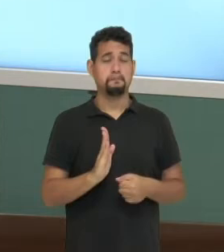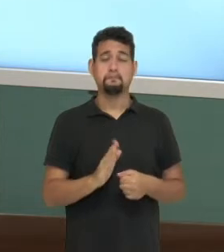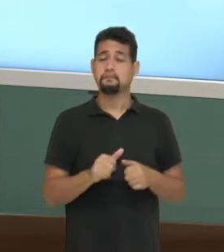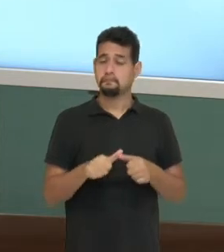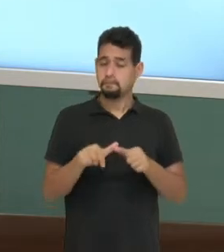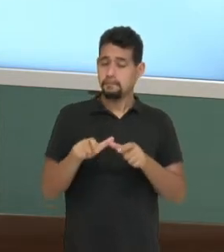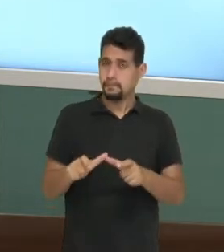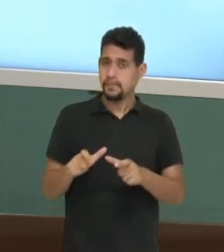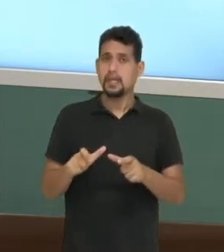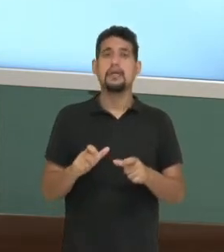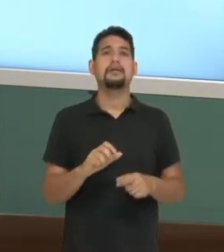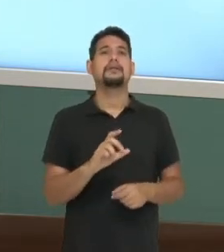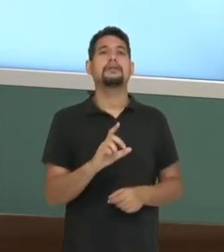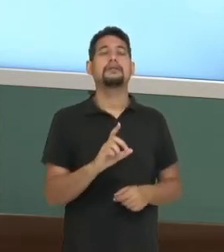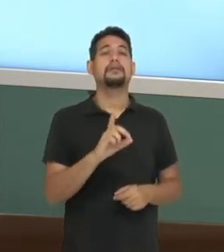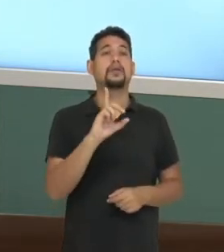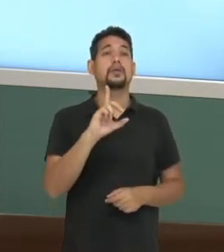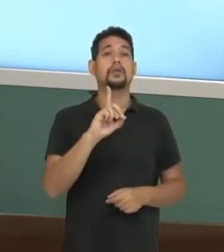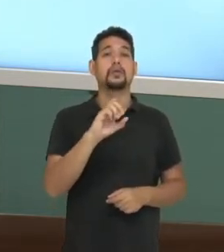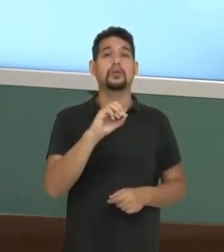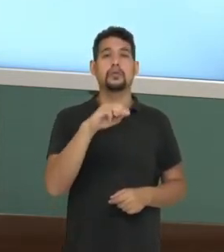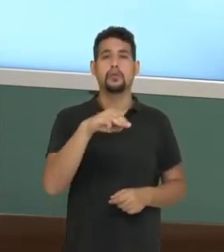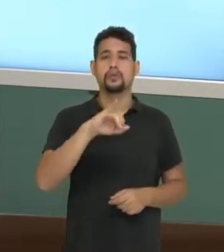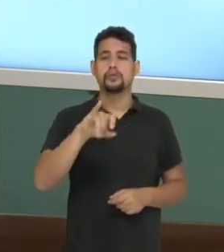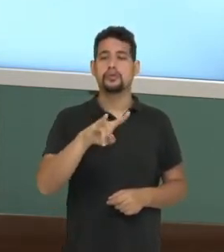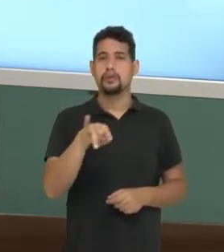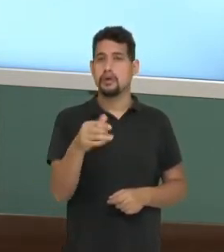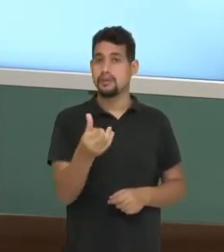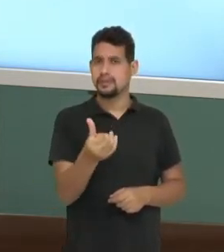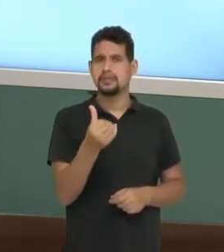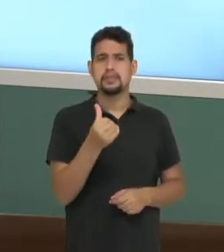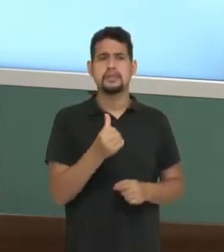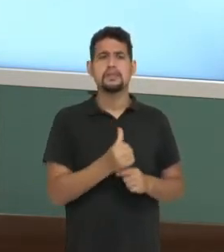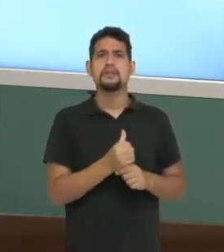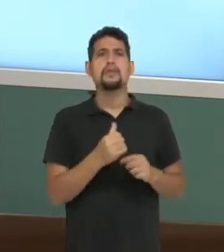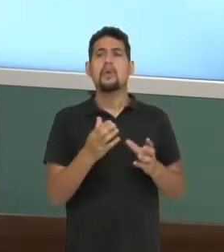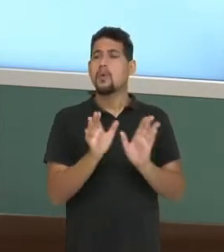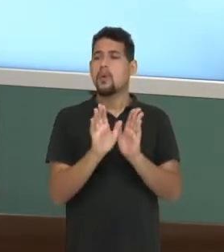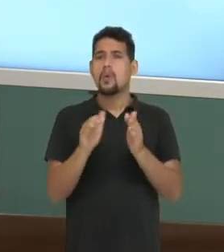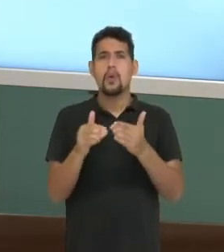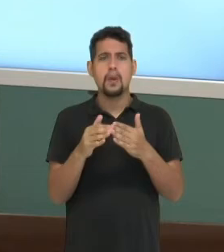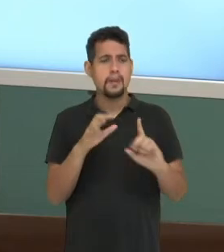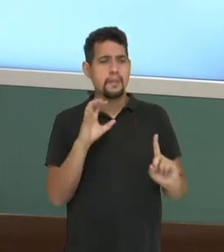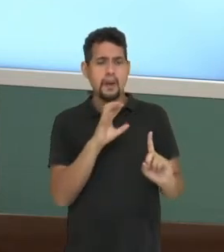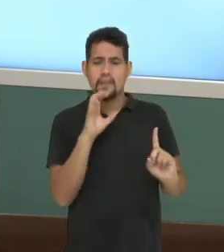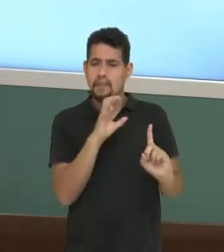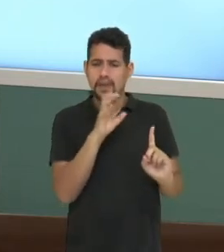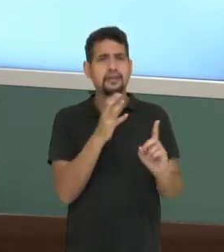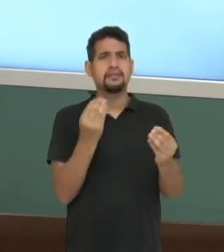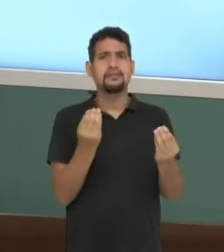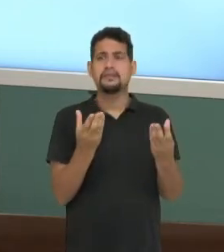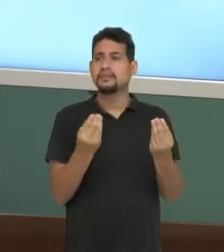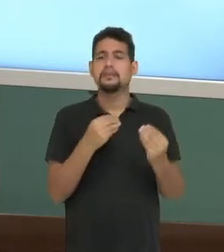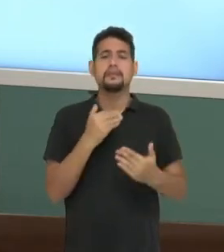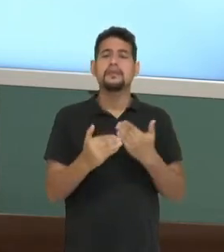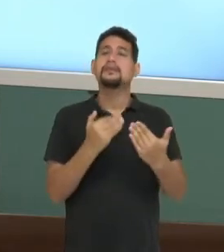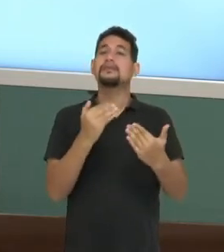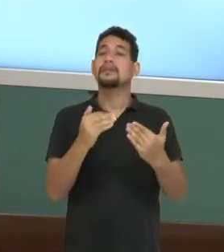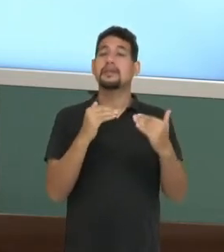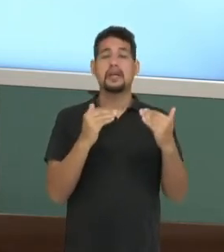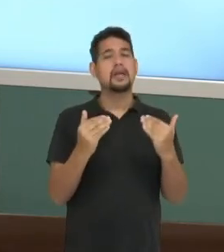João VI, ao chegar em Portugal, é pressionado pela corte portuguesa para um processo